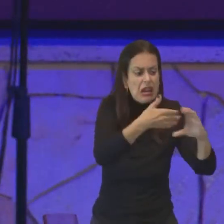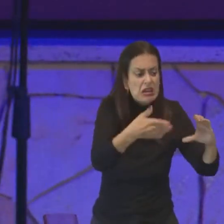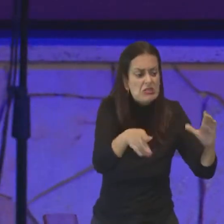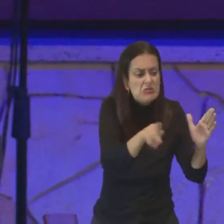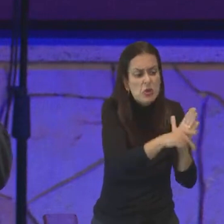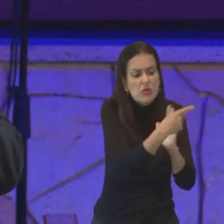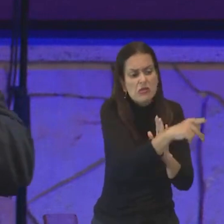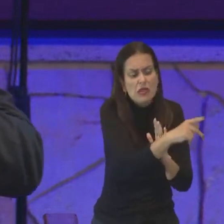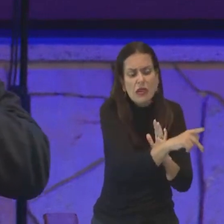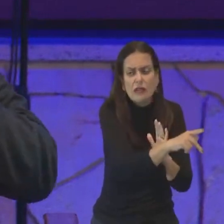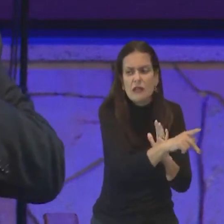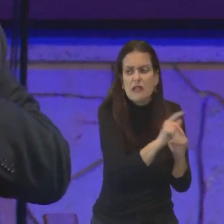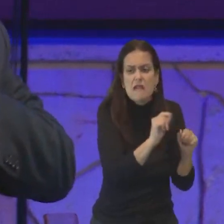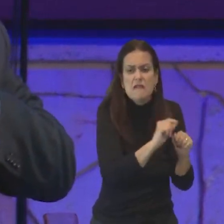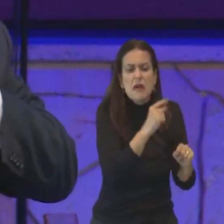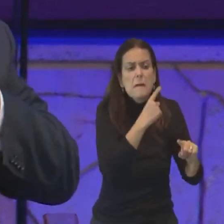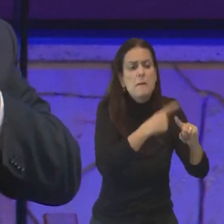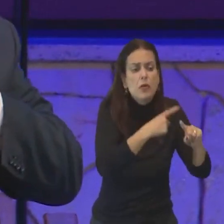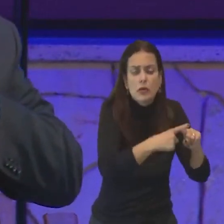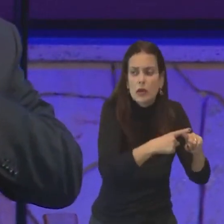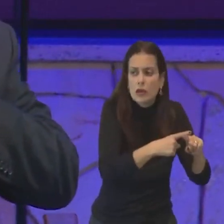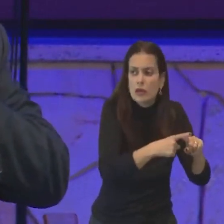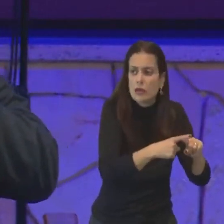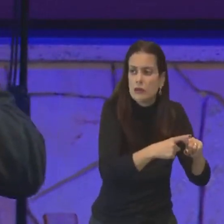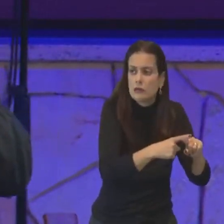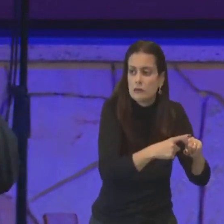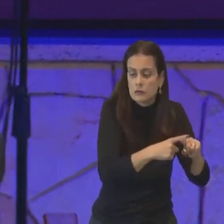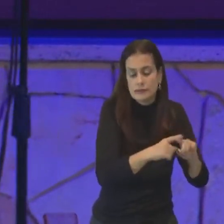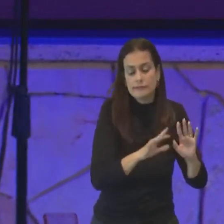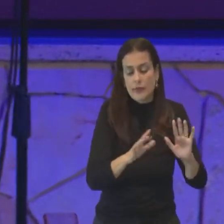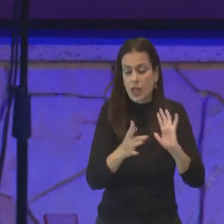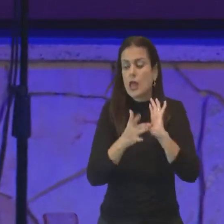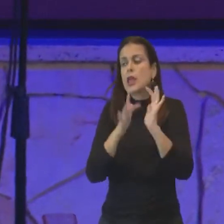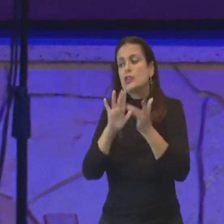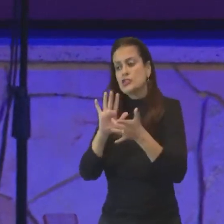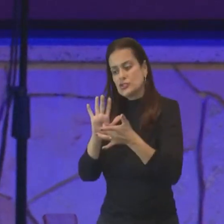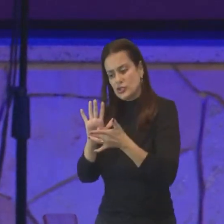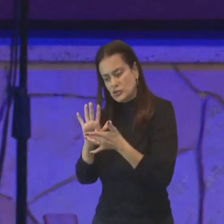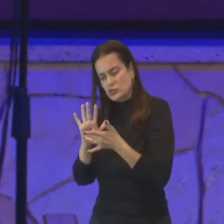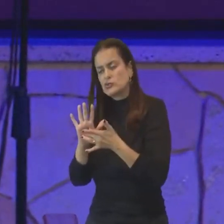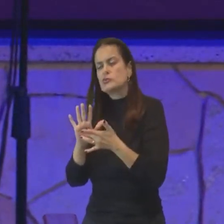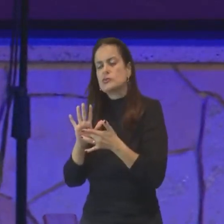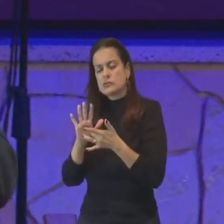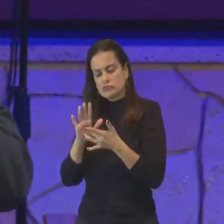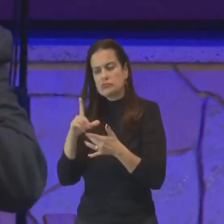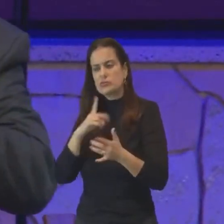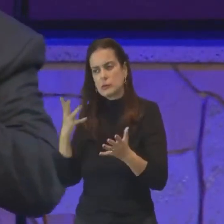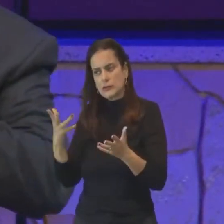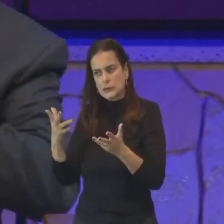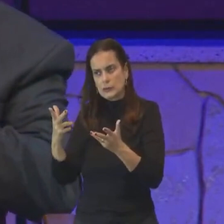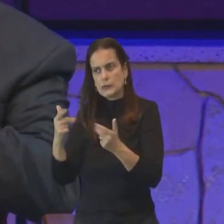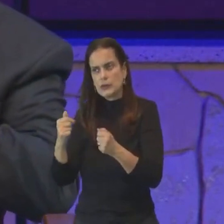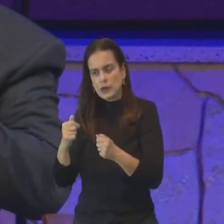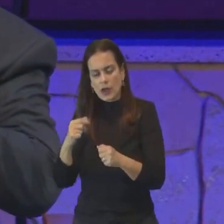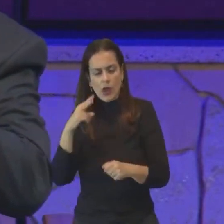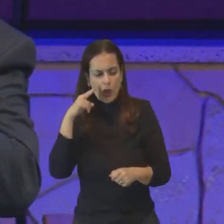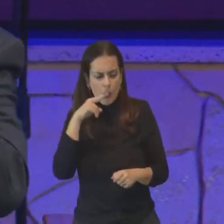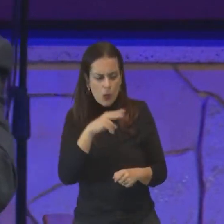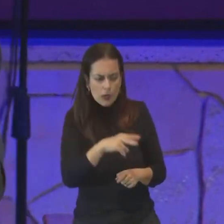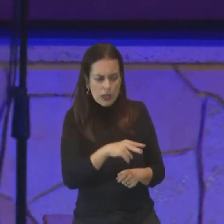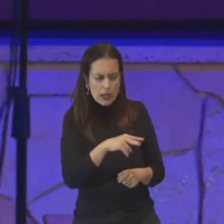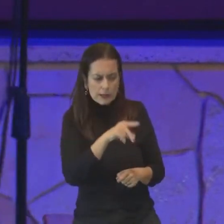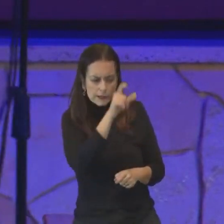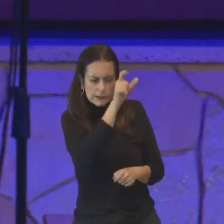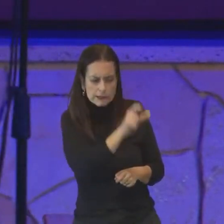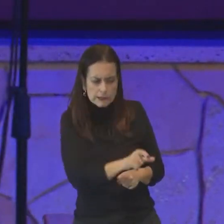faz o que faz? Jesus tinha essa capacidade de olhar no íntimo do mais miserável pecador e ver que